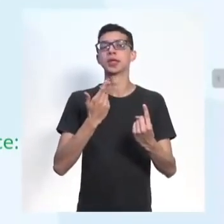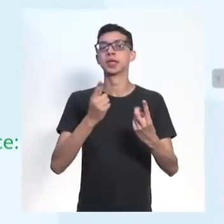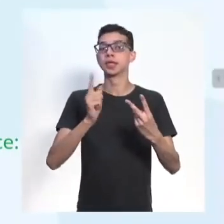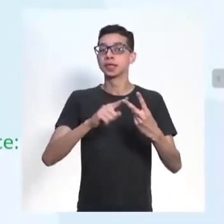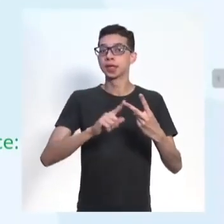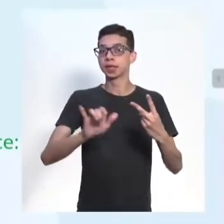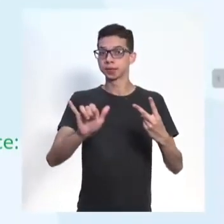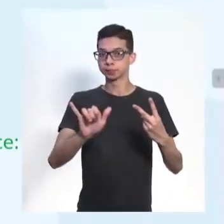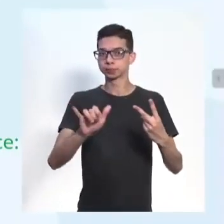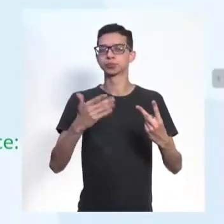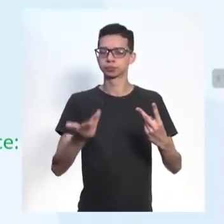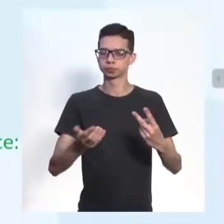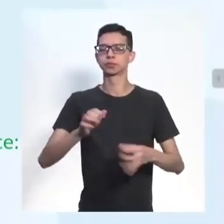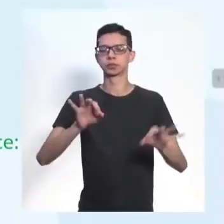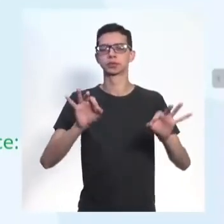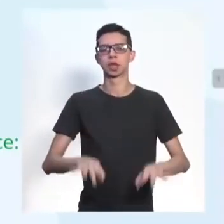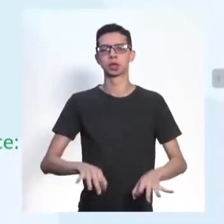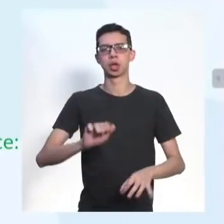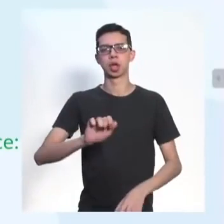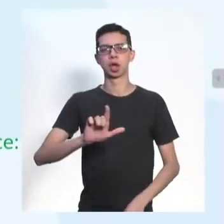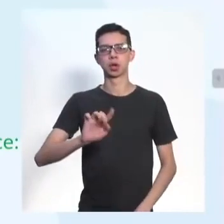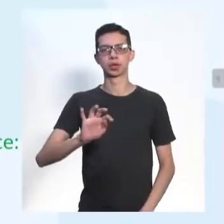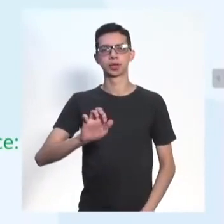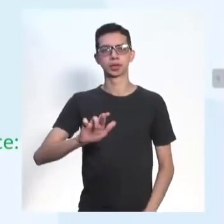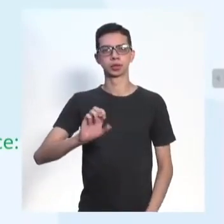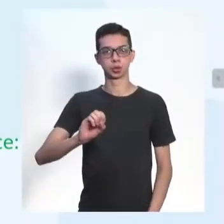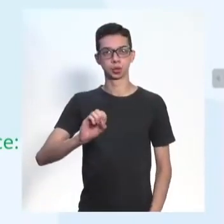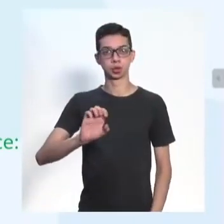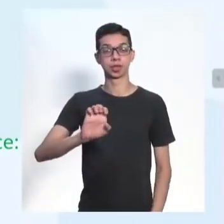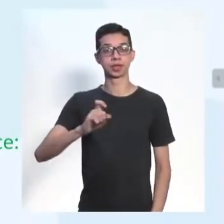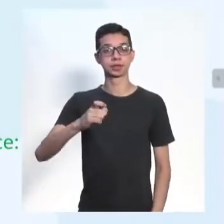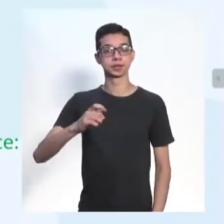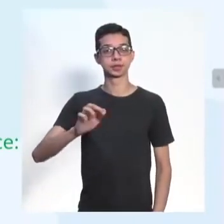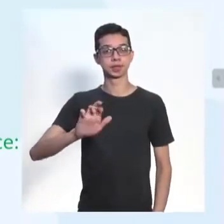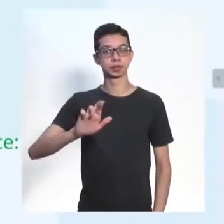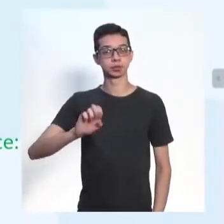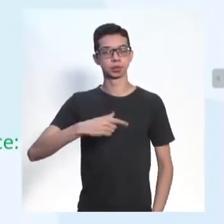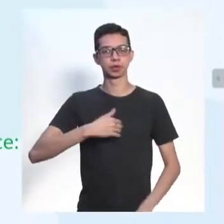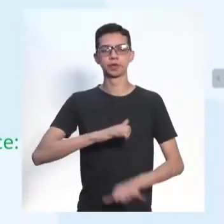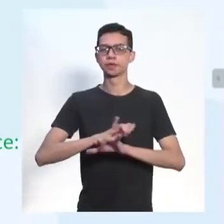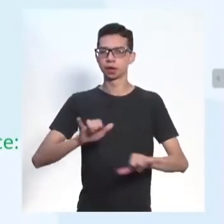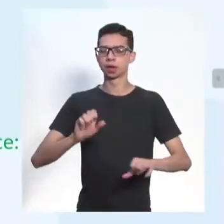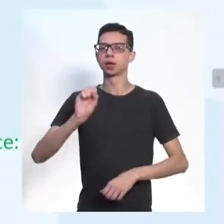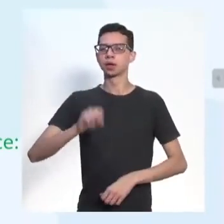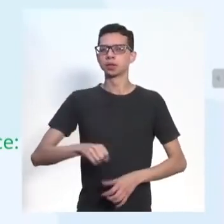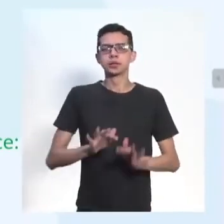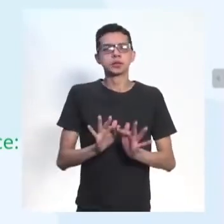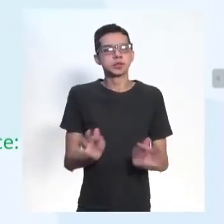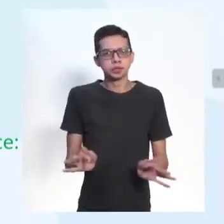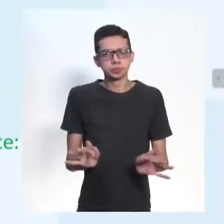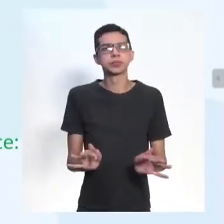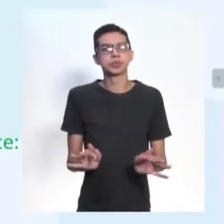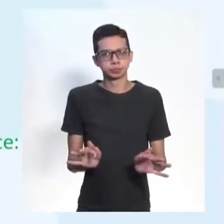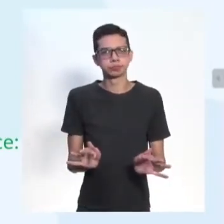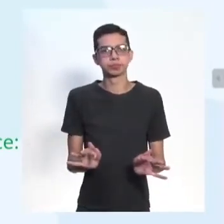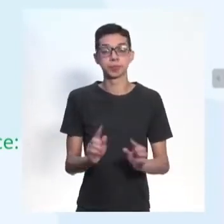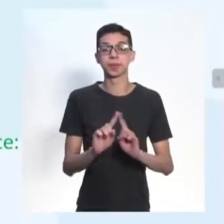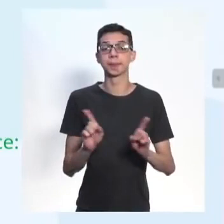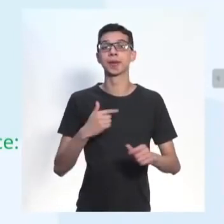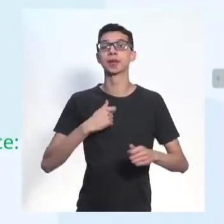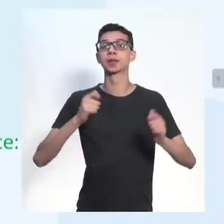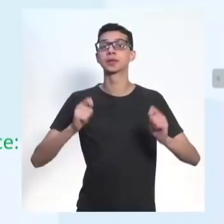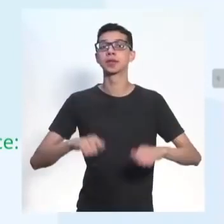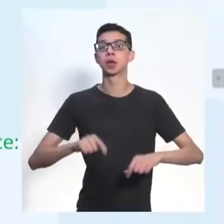alternos externos. Aí essa é a primeira afirmação que eu posso dar e é simples, eles são alternos externos. Porém, eu posso